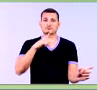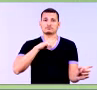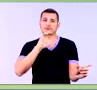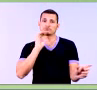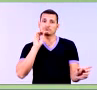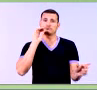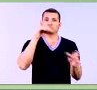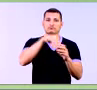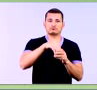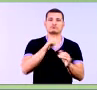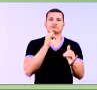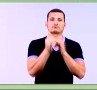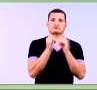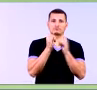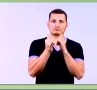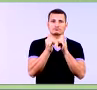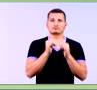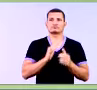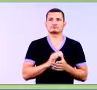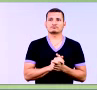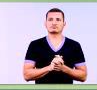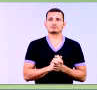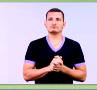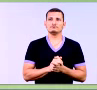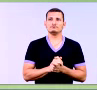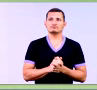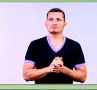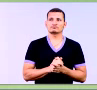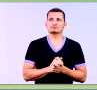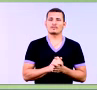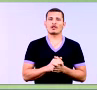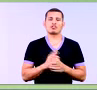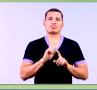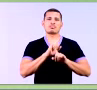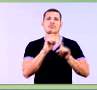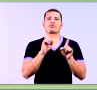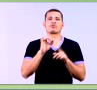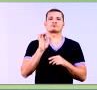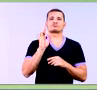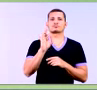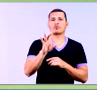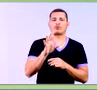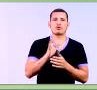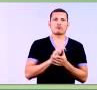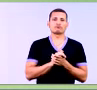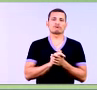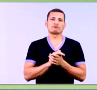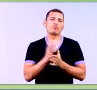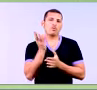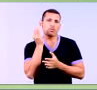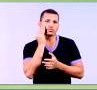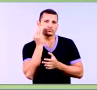da informação e não somente a consulta.